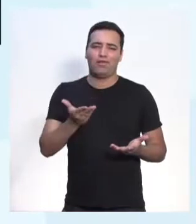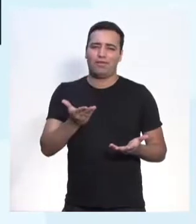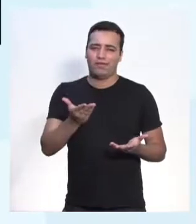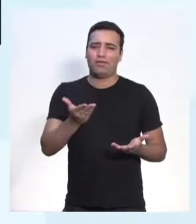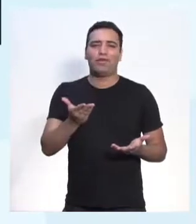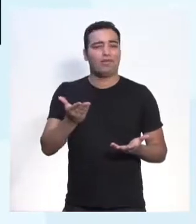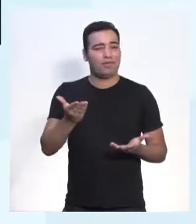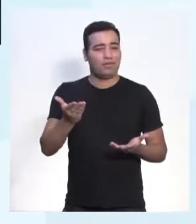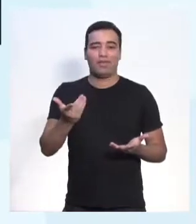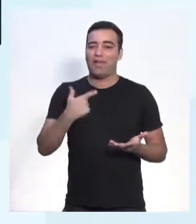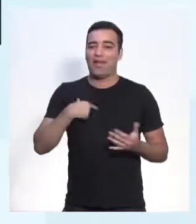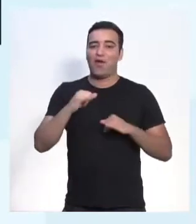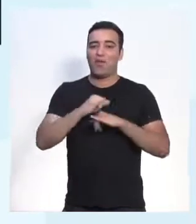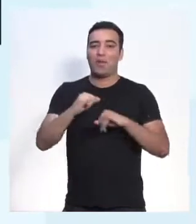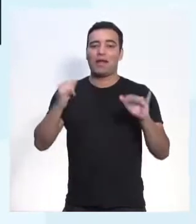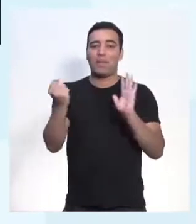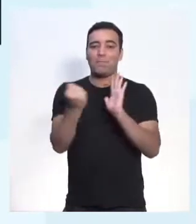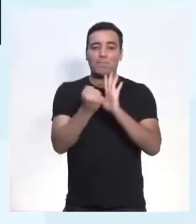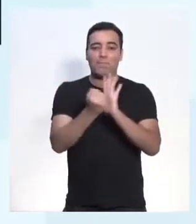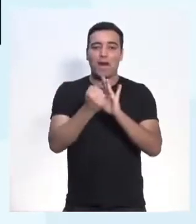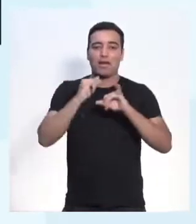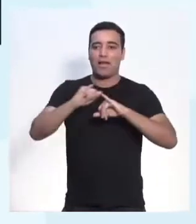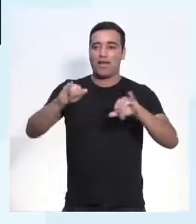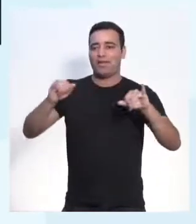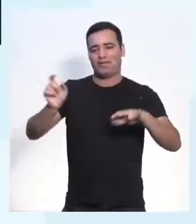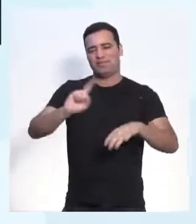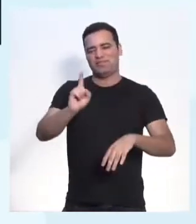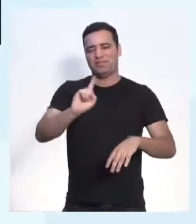E não estamos fazendo propaganda das marcas, hein, gente?